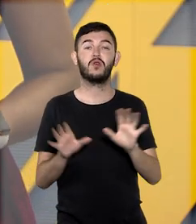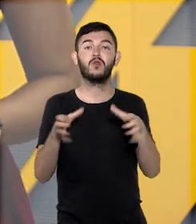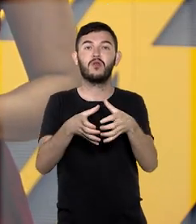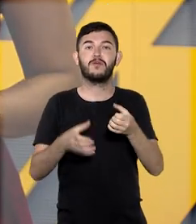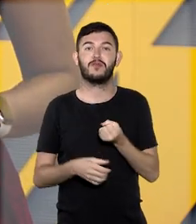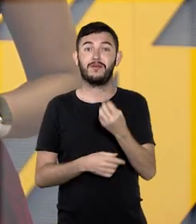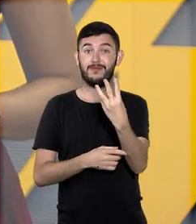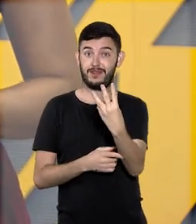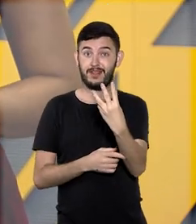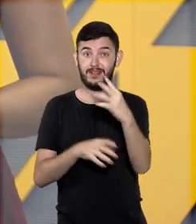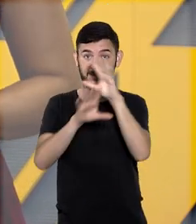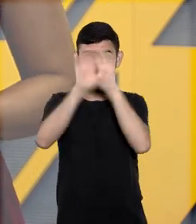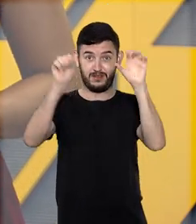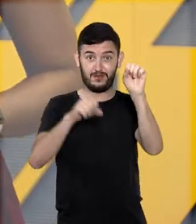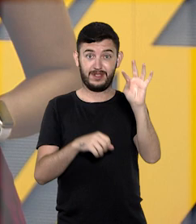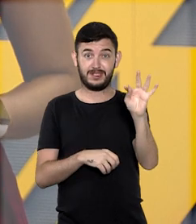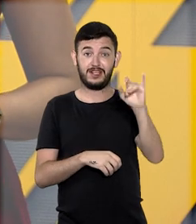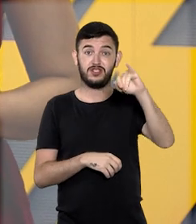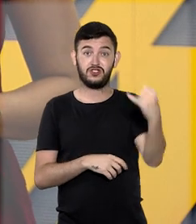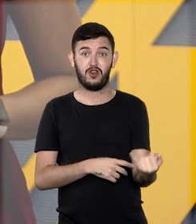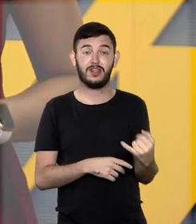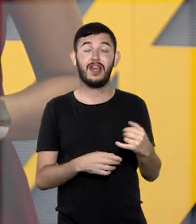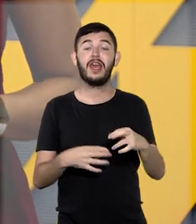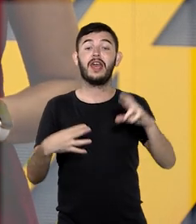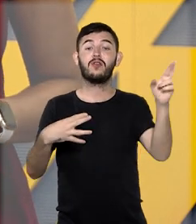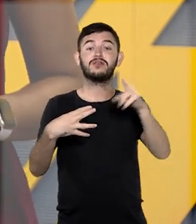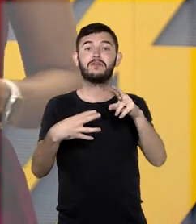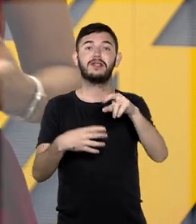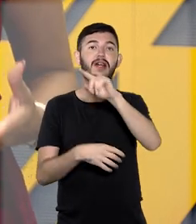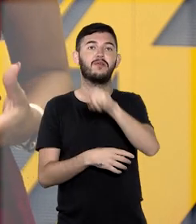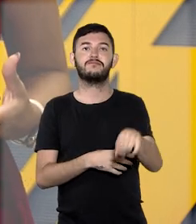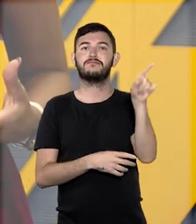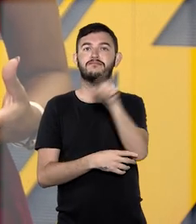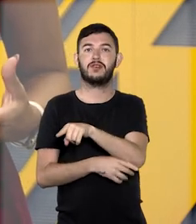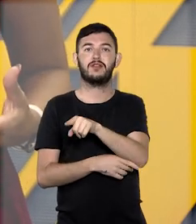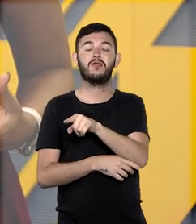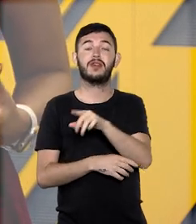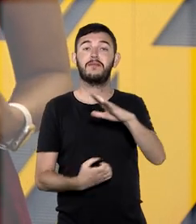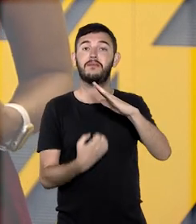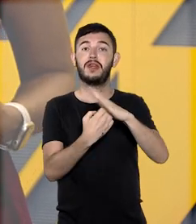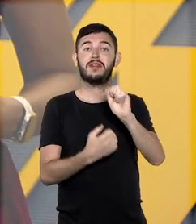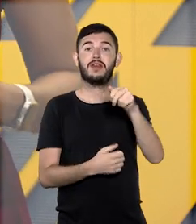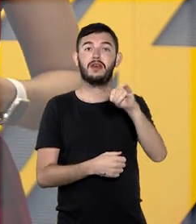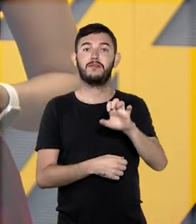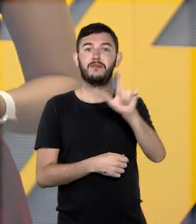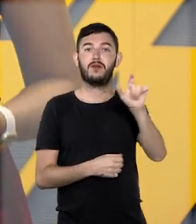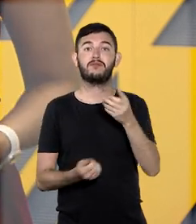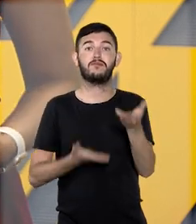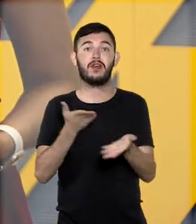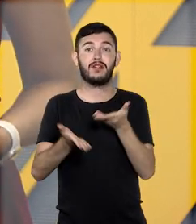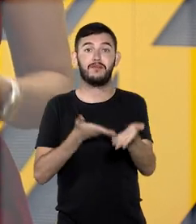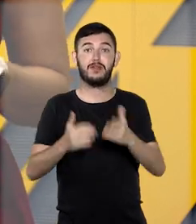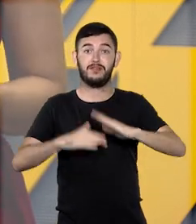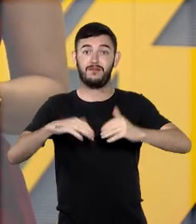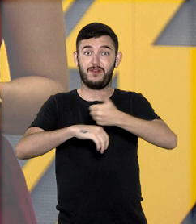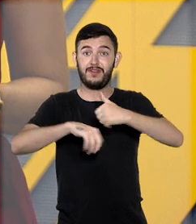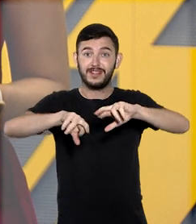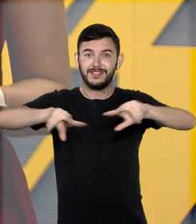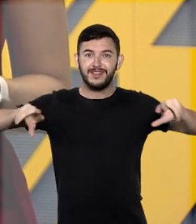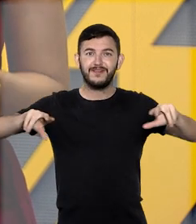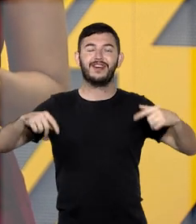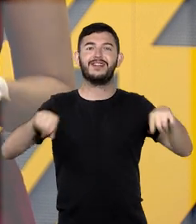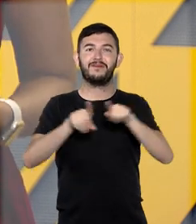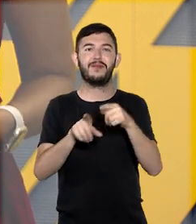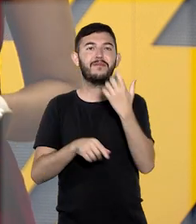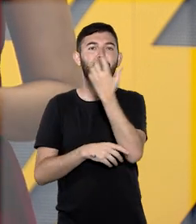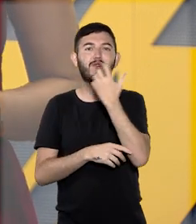turma do STJ negou provimento a recurso especial da AMIL contra a cobertura do tratamento multidisciplinar, inclusive